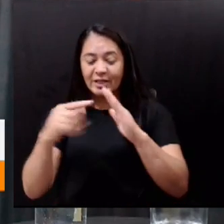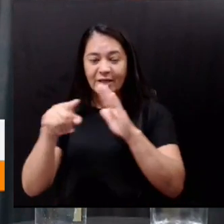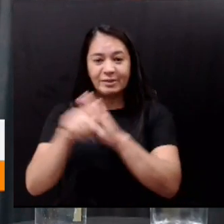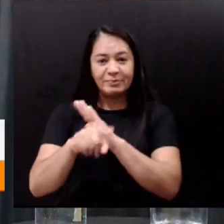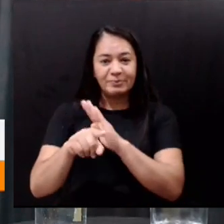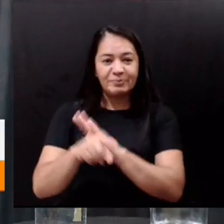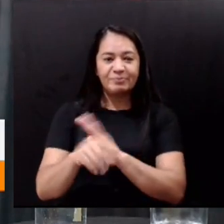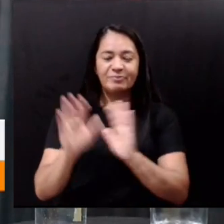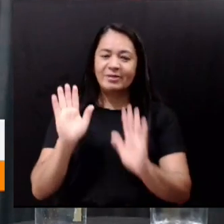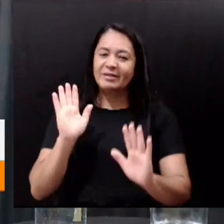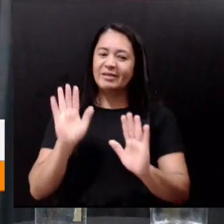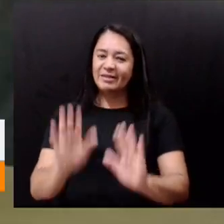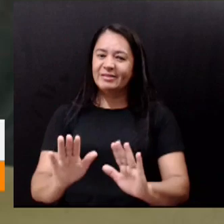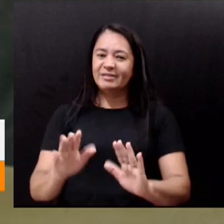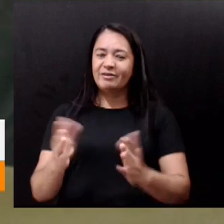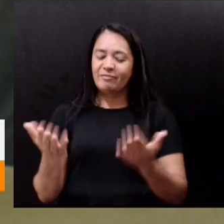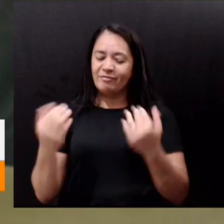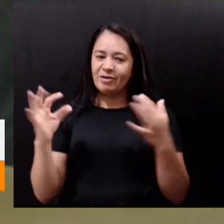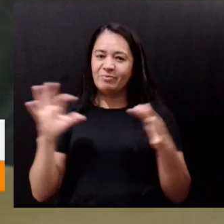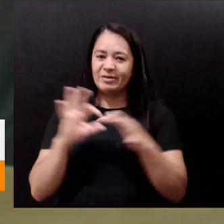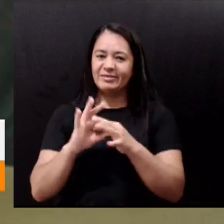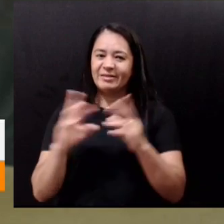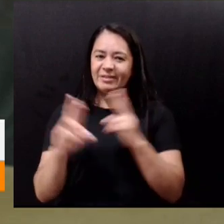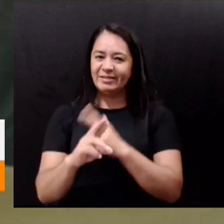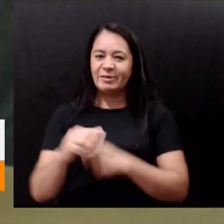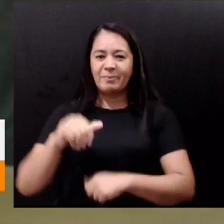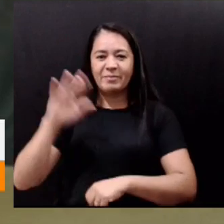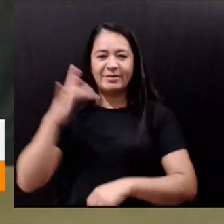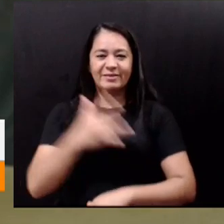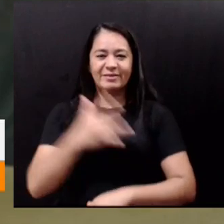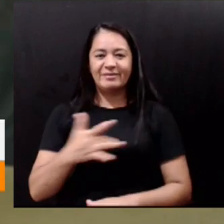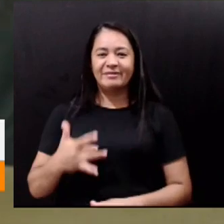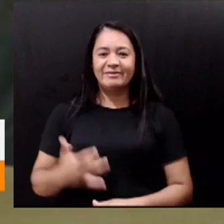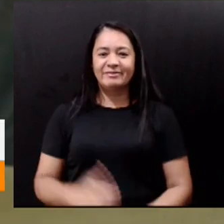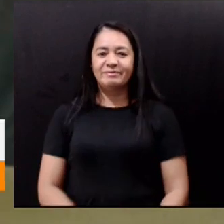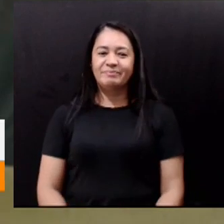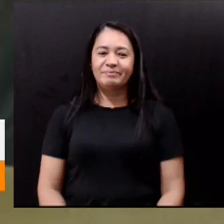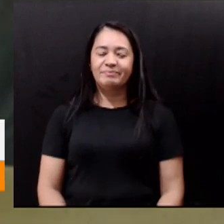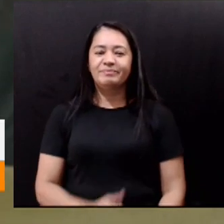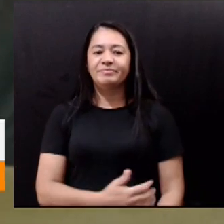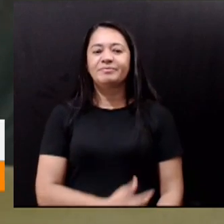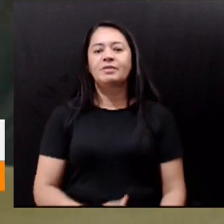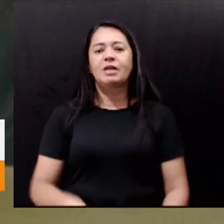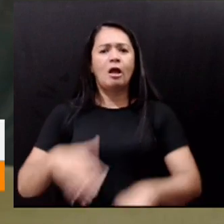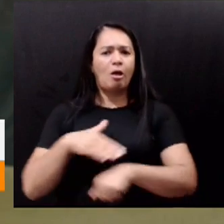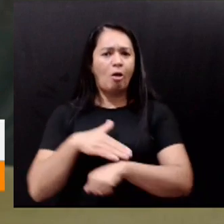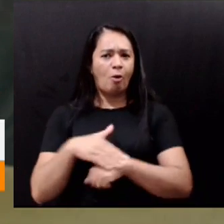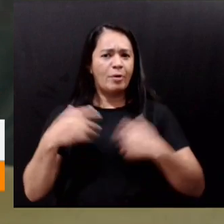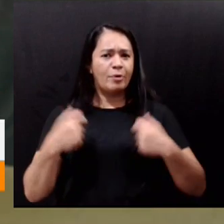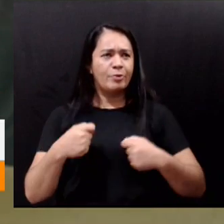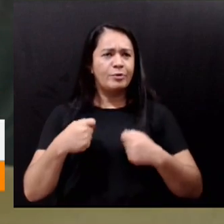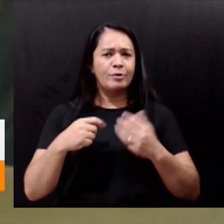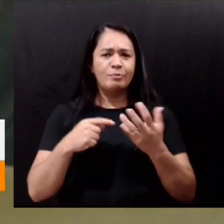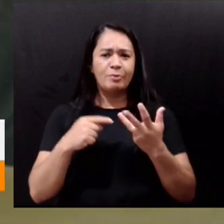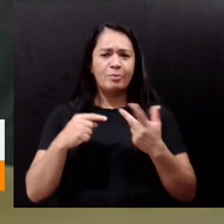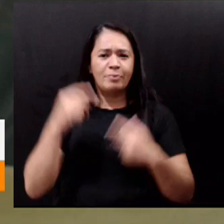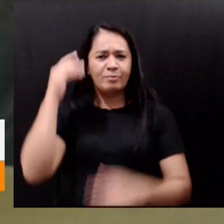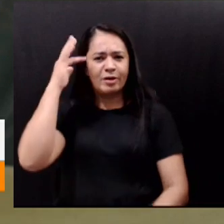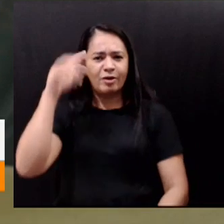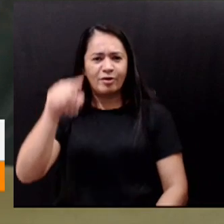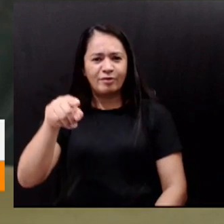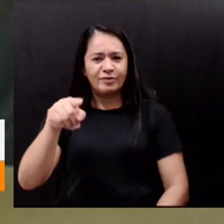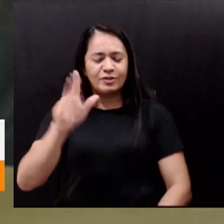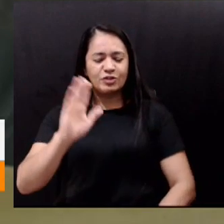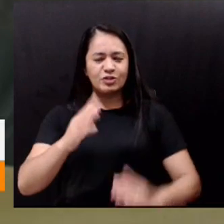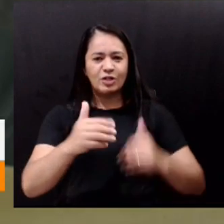tornar as nossas relações mais saudáveis. Verdade, né? Gente, uma conversa necessária, cheia de reflexões, e você acompanhou